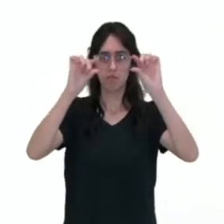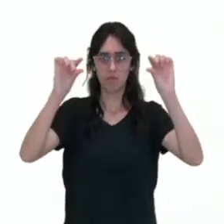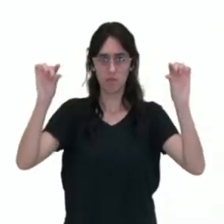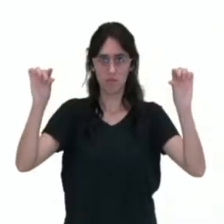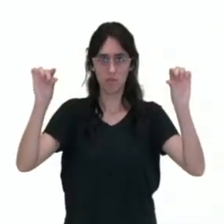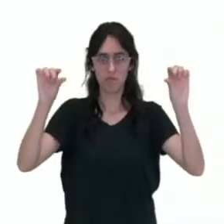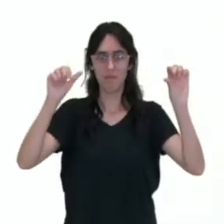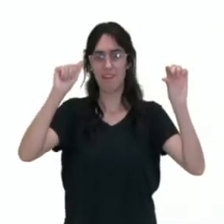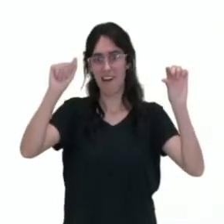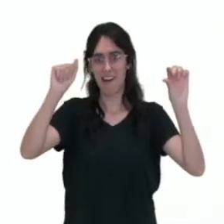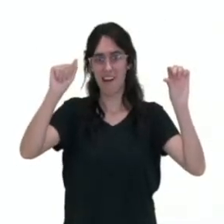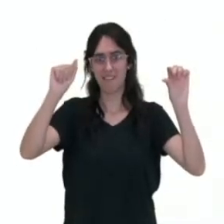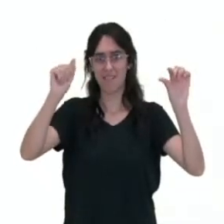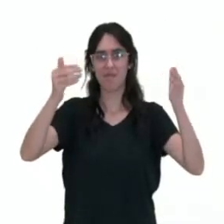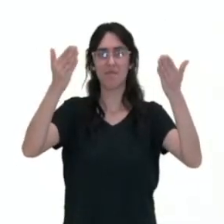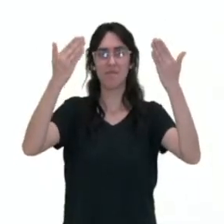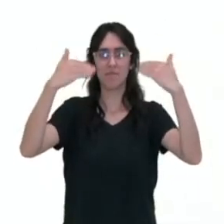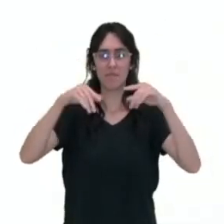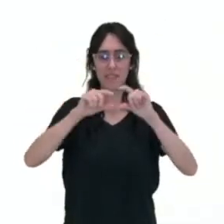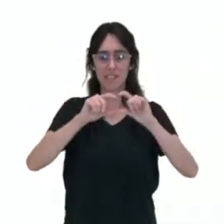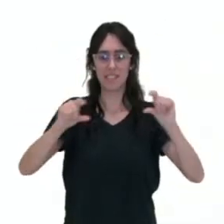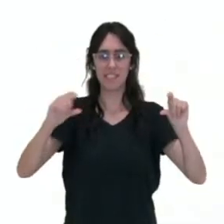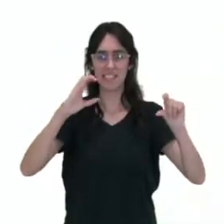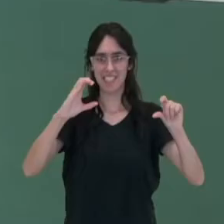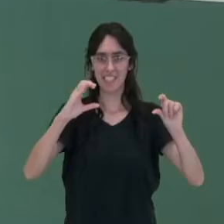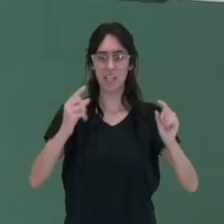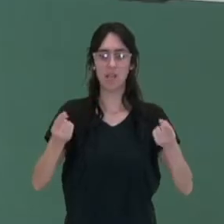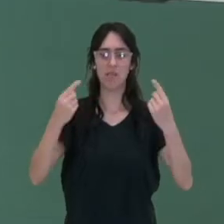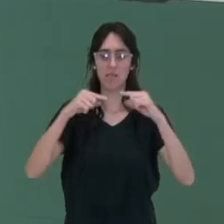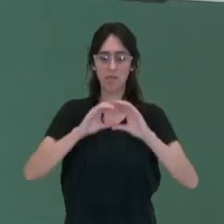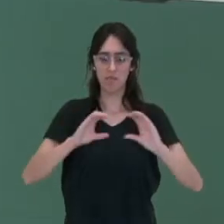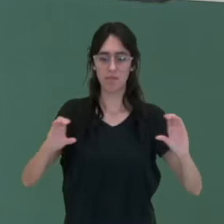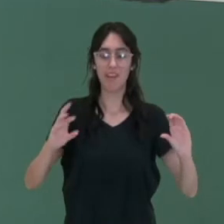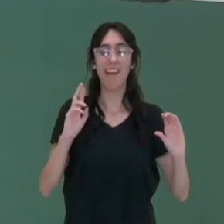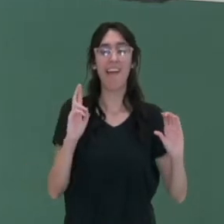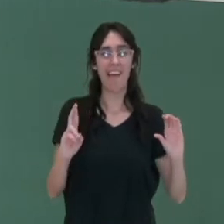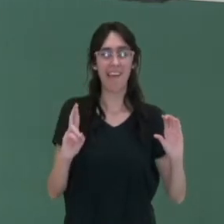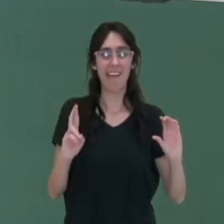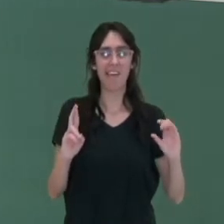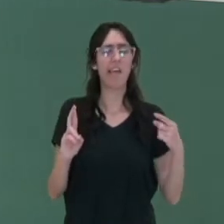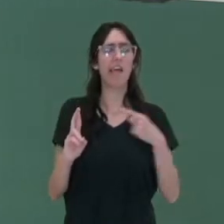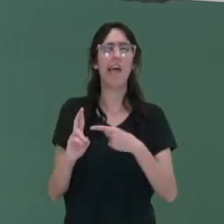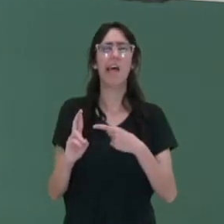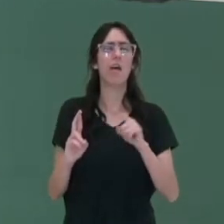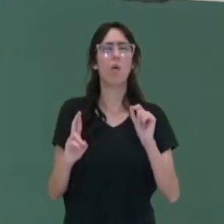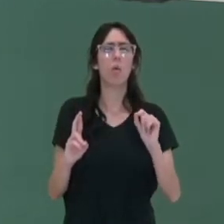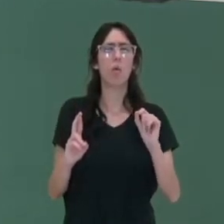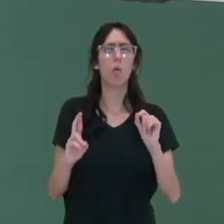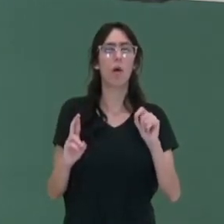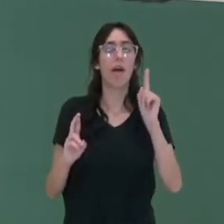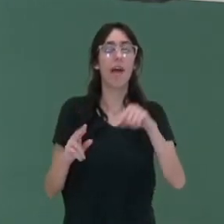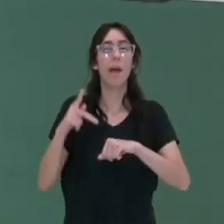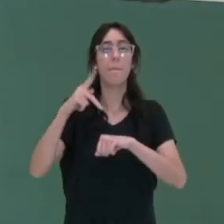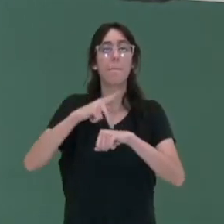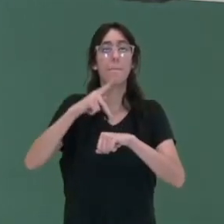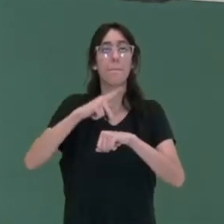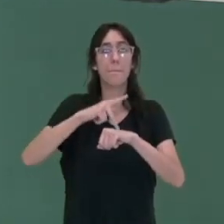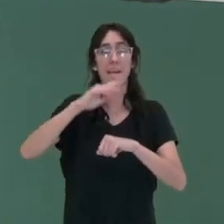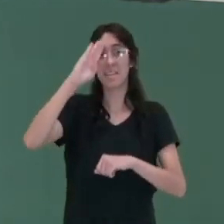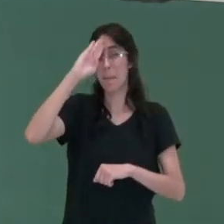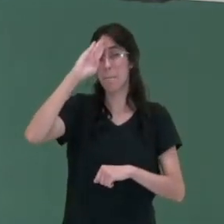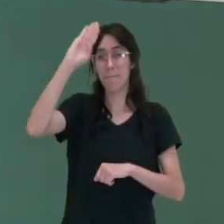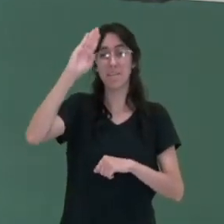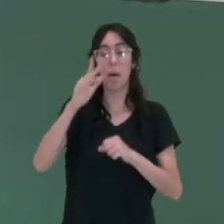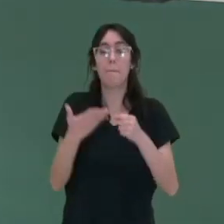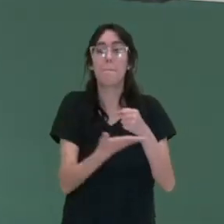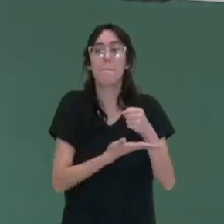na sequência o horizonte C e o horizonte R, sendo que o horizonte R é caracterizado pela rocha matriz, pela rocha base